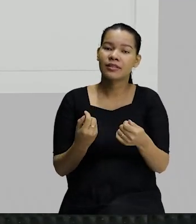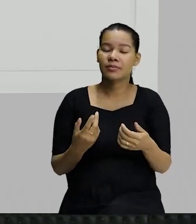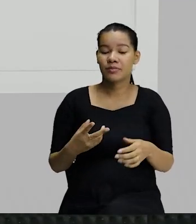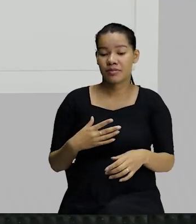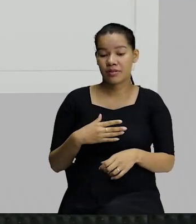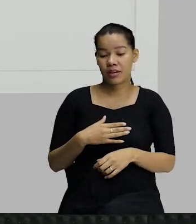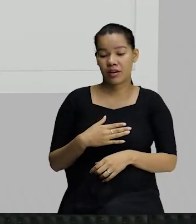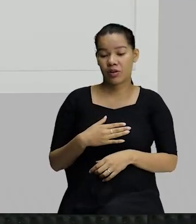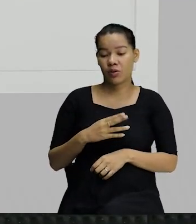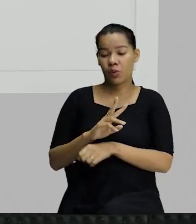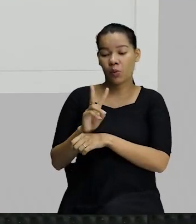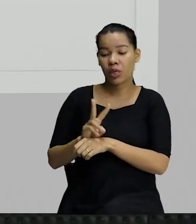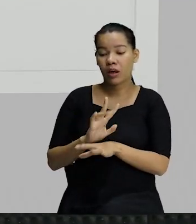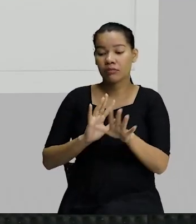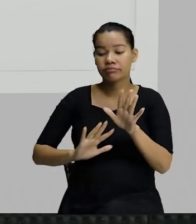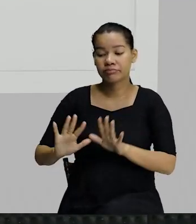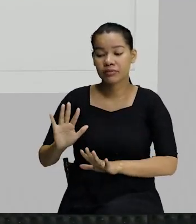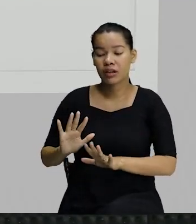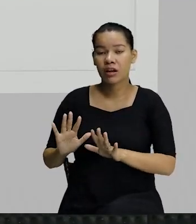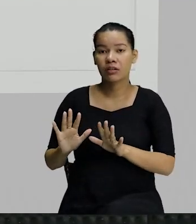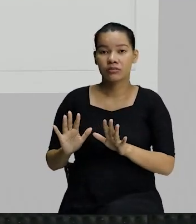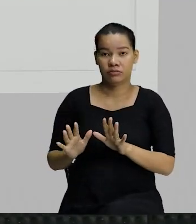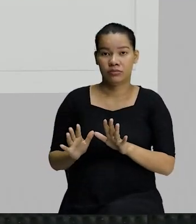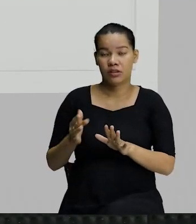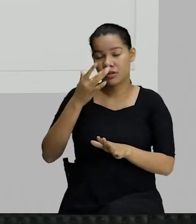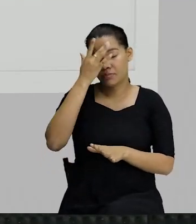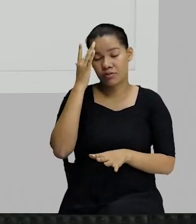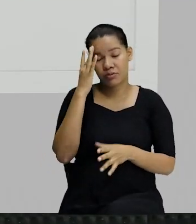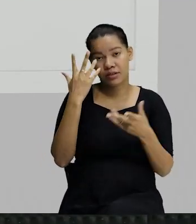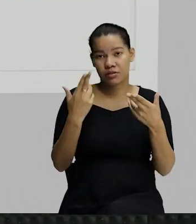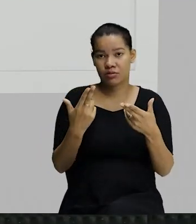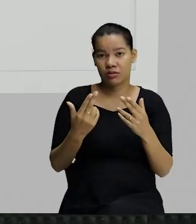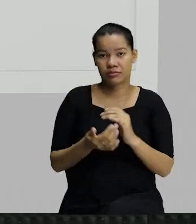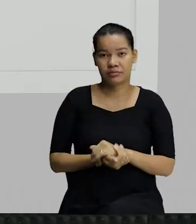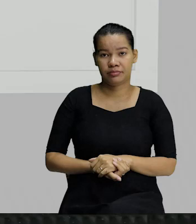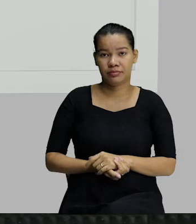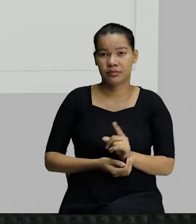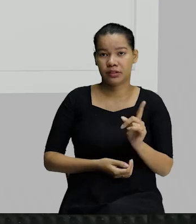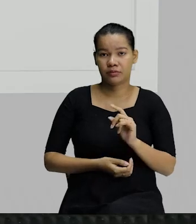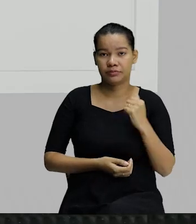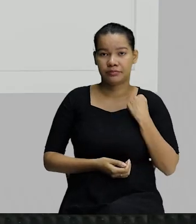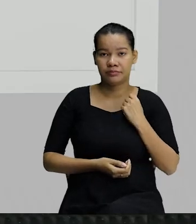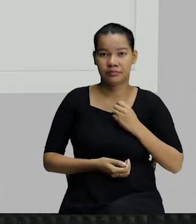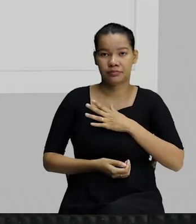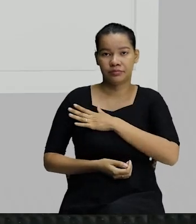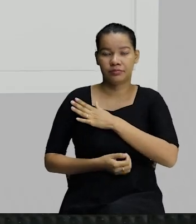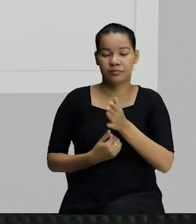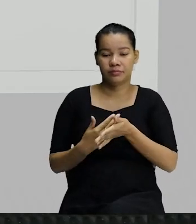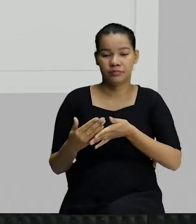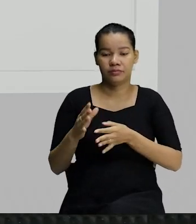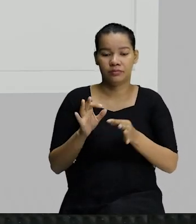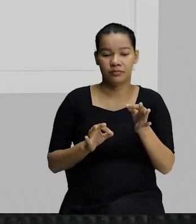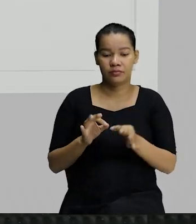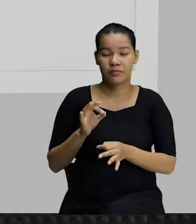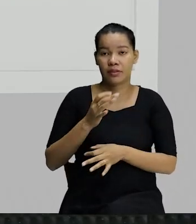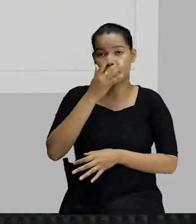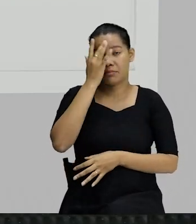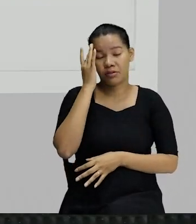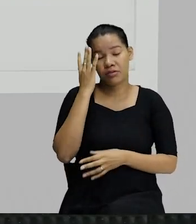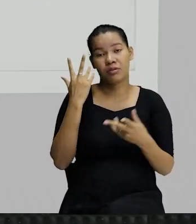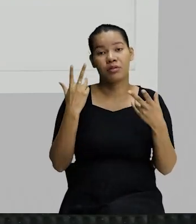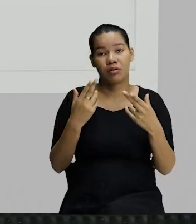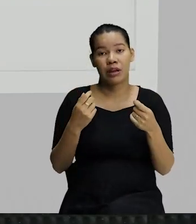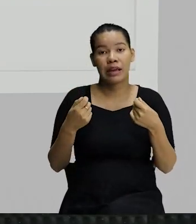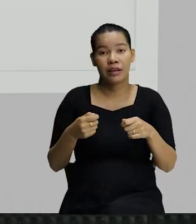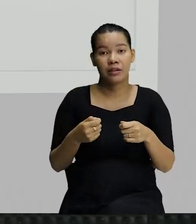Não. Em Aristóteles o princípio da justiça, ele vai funcionar da seguinte maneira: se as pessoas são iguais, eu trato